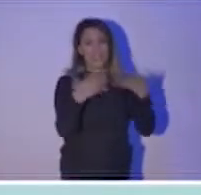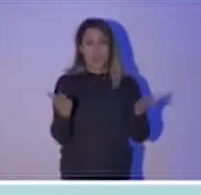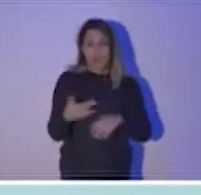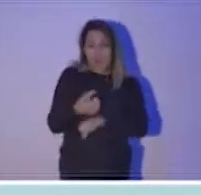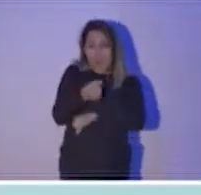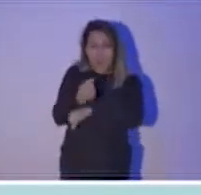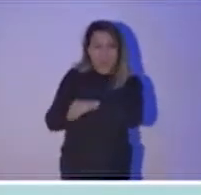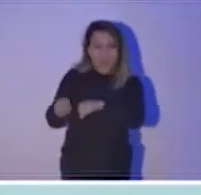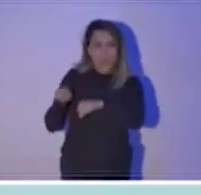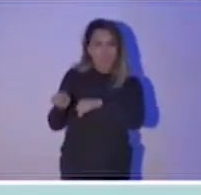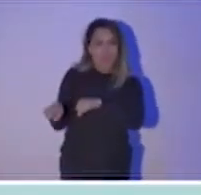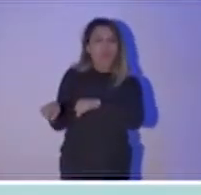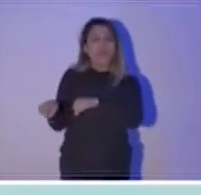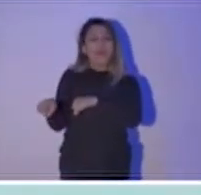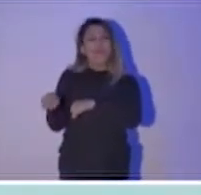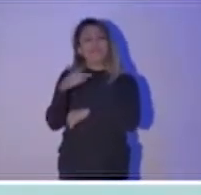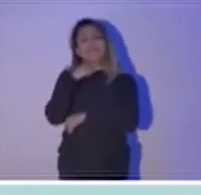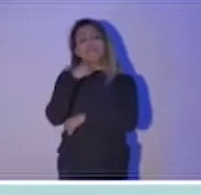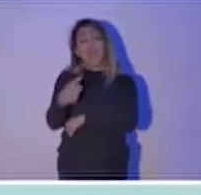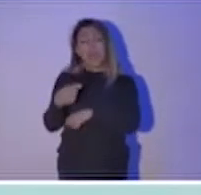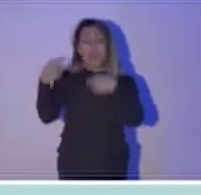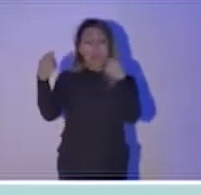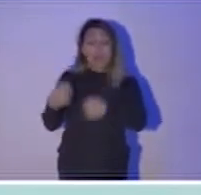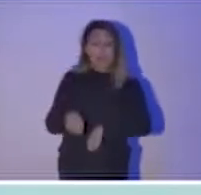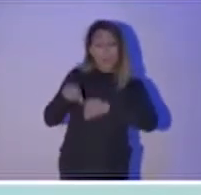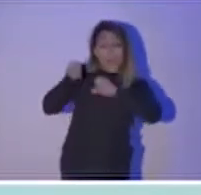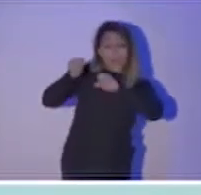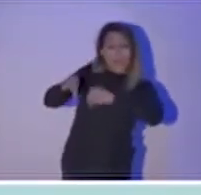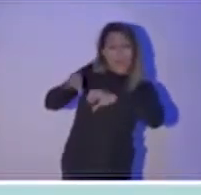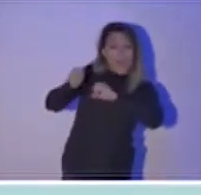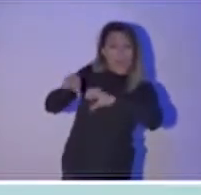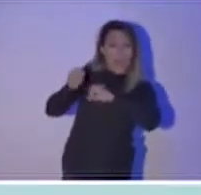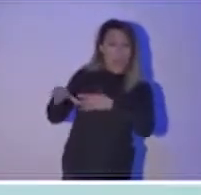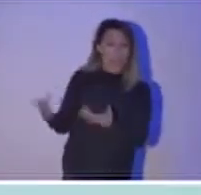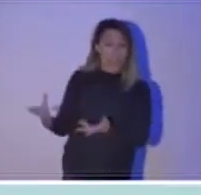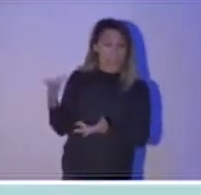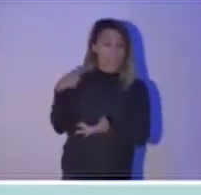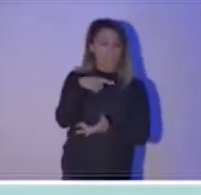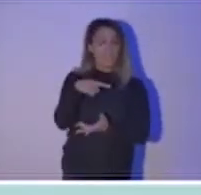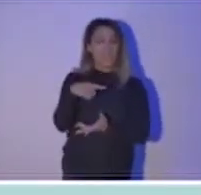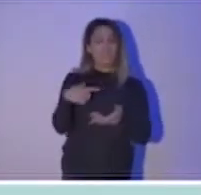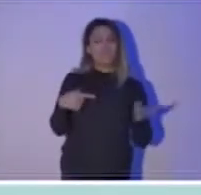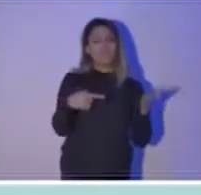O que te dá poder é ensinar, é fazer com que todos